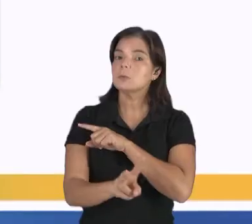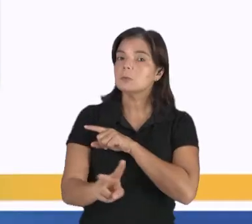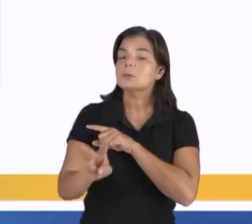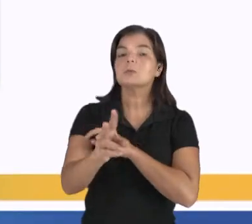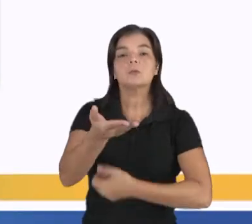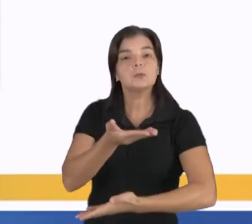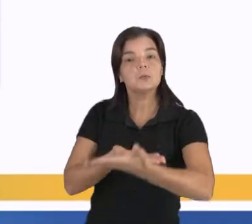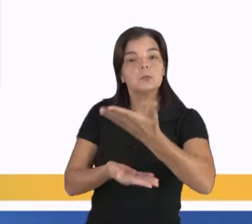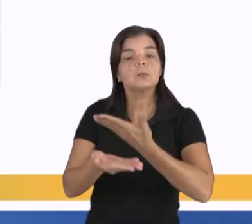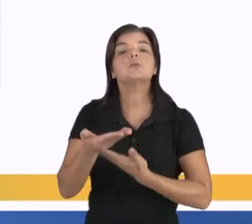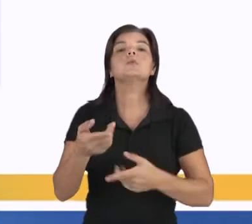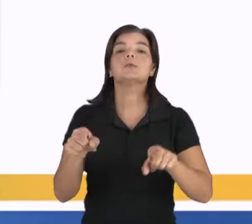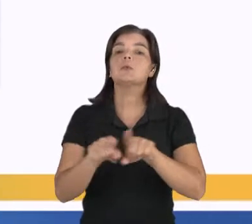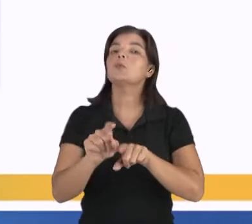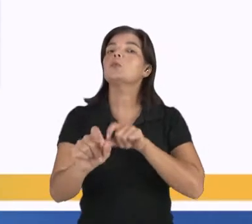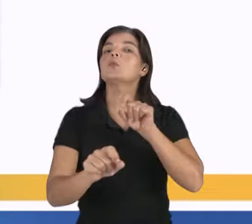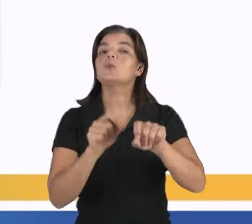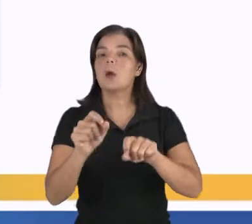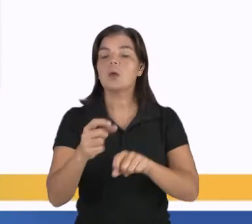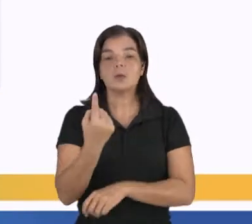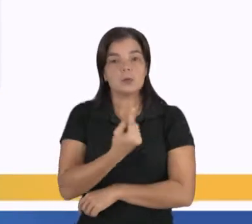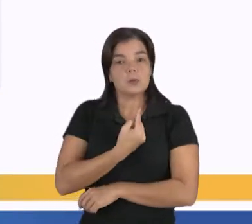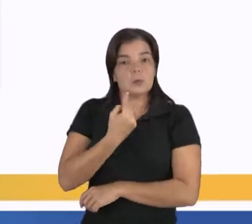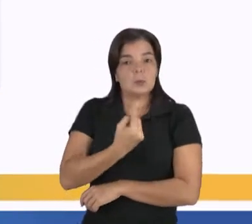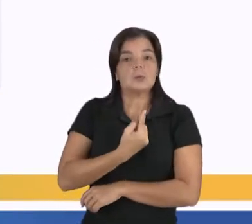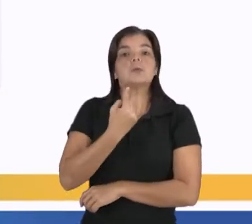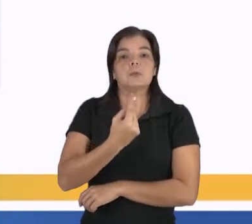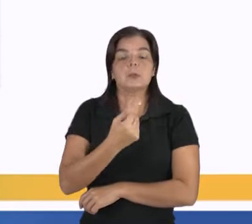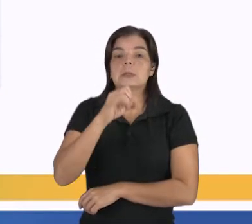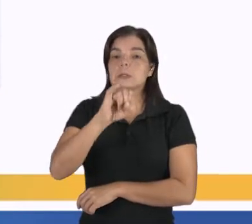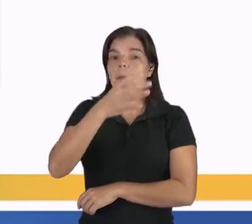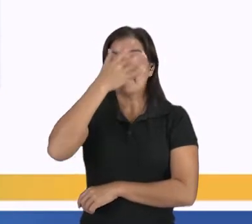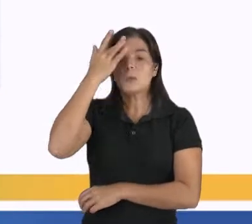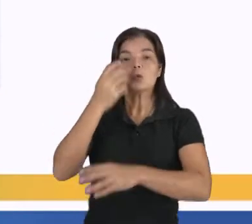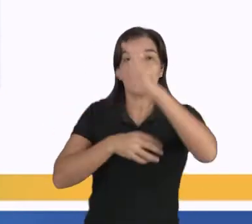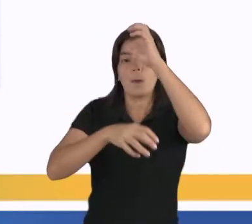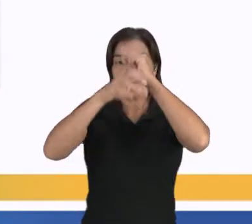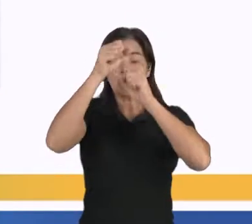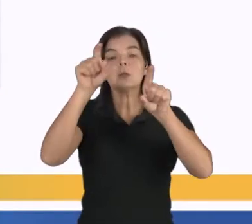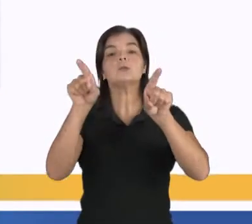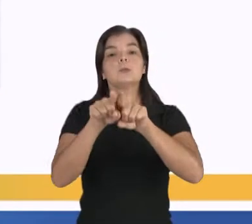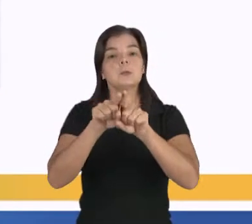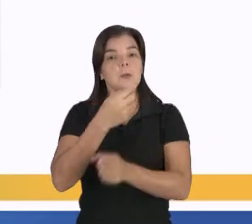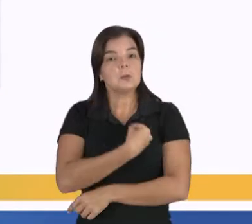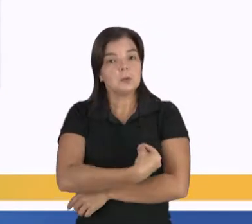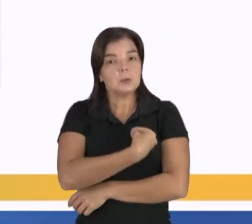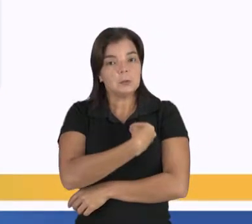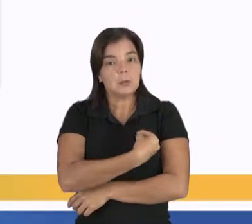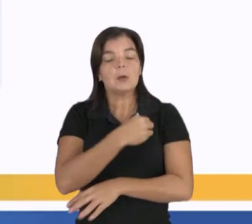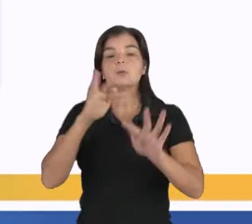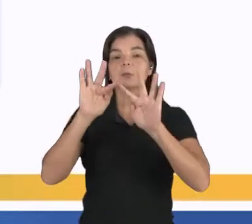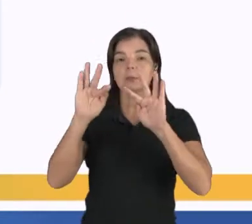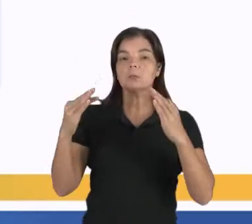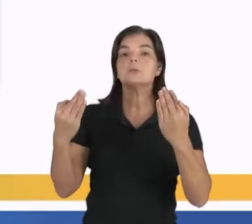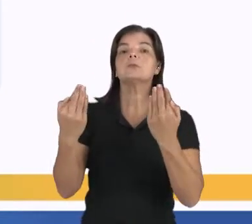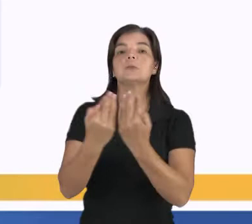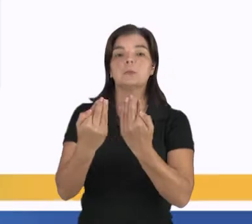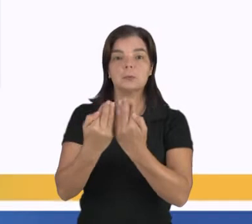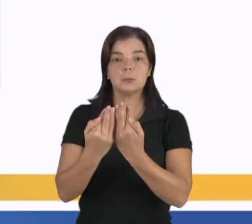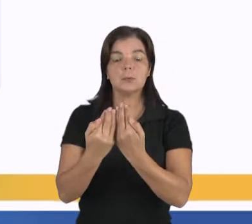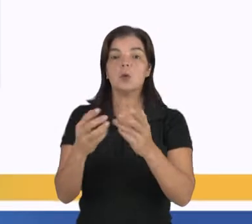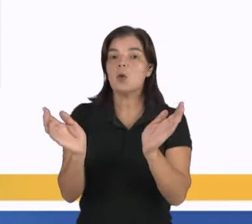de relacionamento devem ser individuais, a pessoa aprender e aplicar na sua vida, familiares